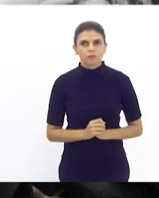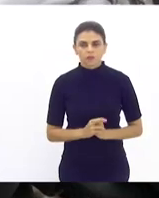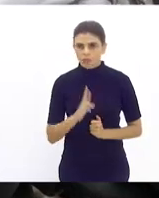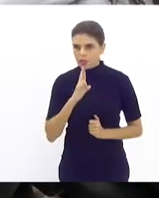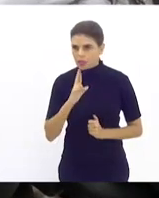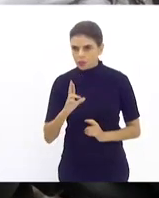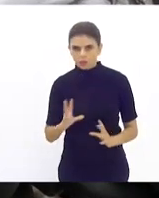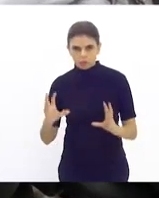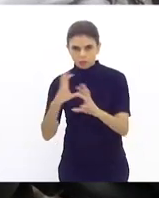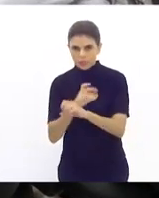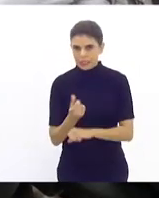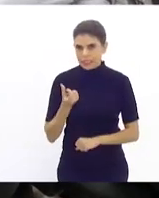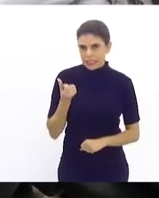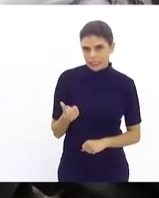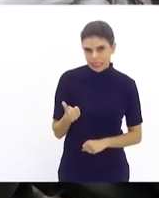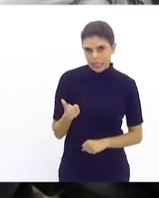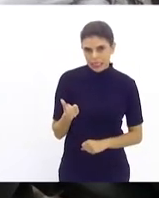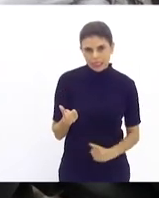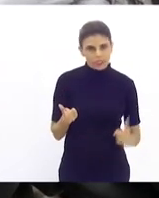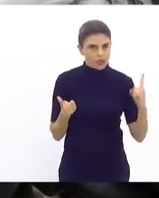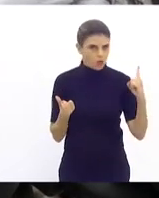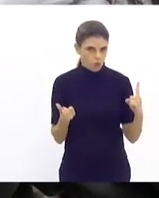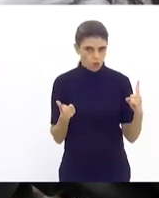por 6-1.